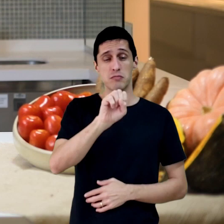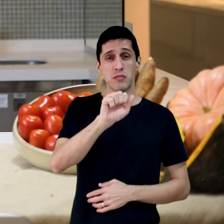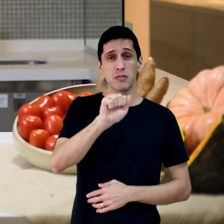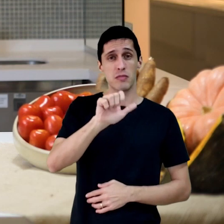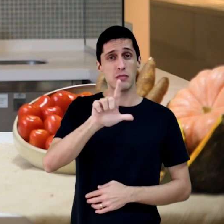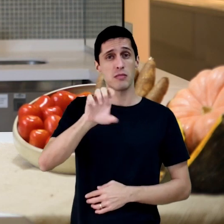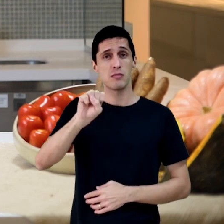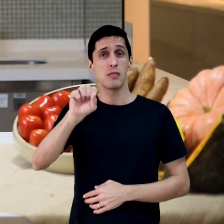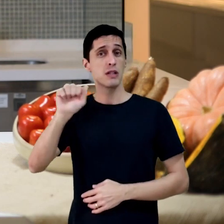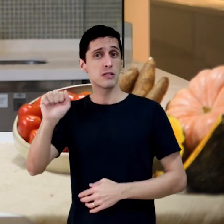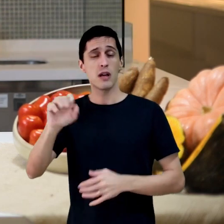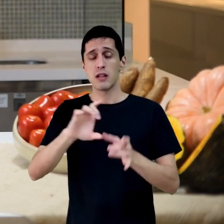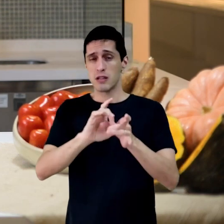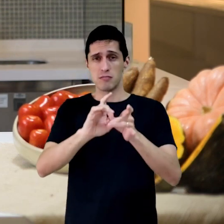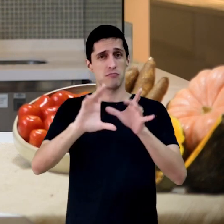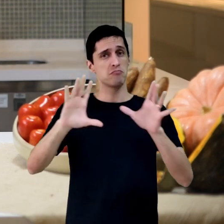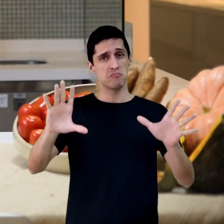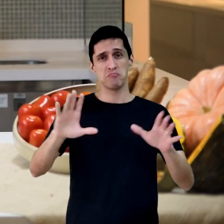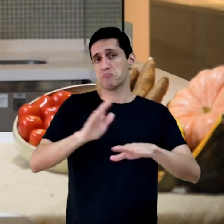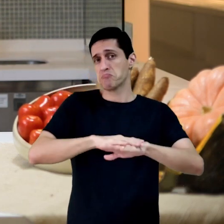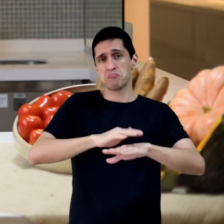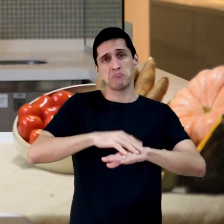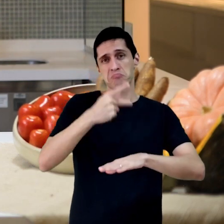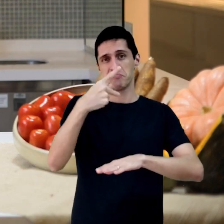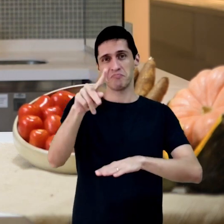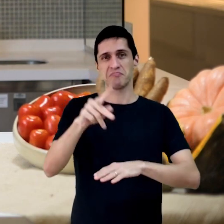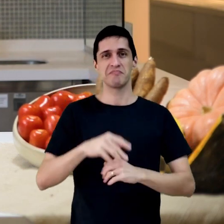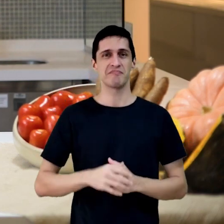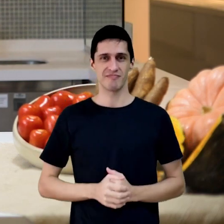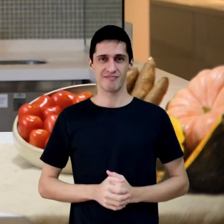a partir de agora, essa receita acaba sendo de vocês.